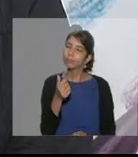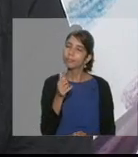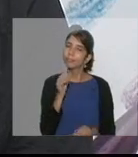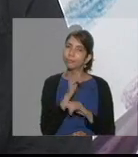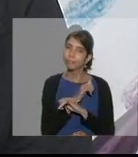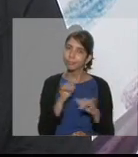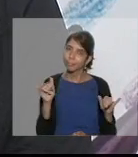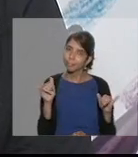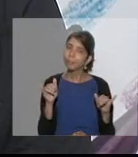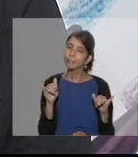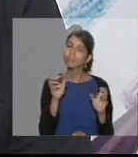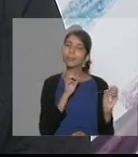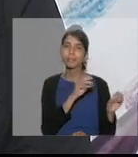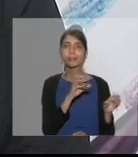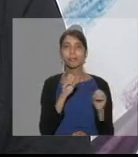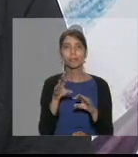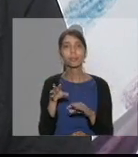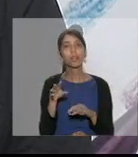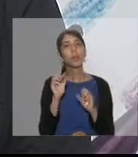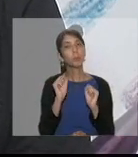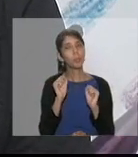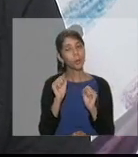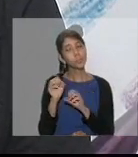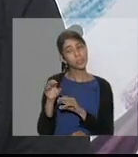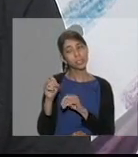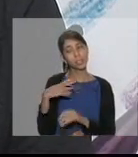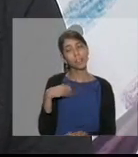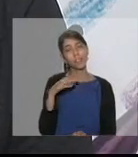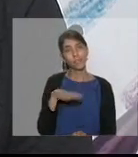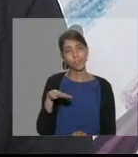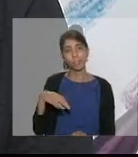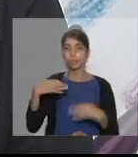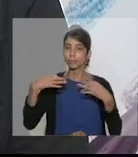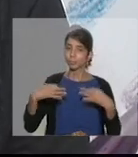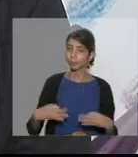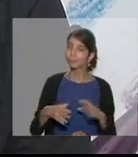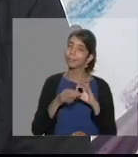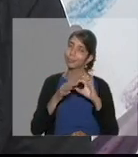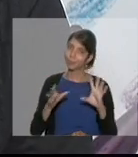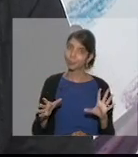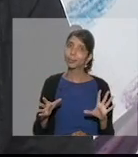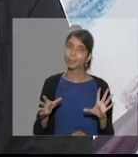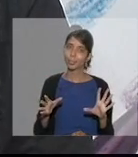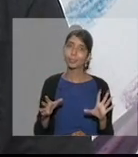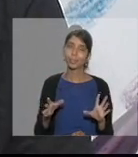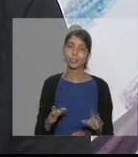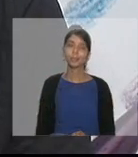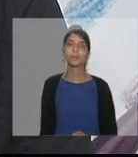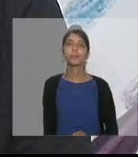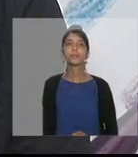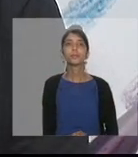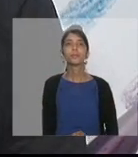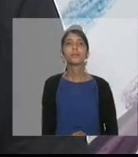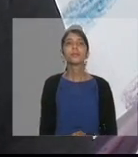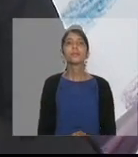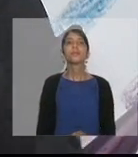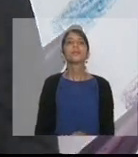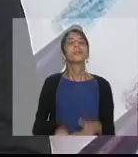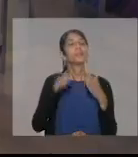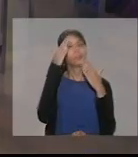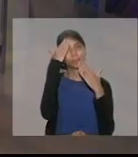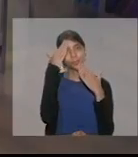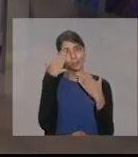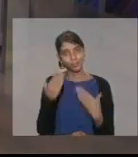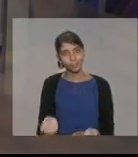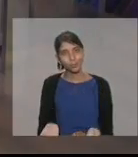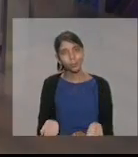mais uma coisa que as autoras têm para ensinar, que vocês podem passar para o filho de vocês. Disciplina é liberdade, já dizia nosso querido Renato.